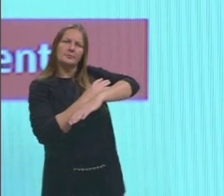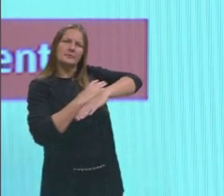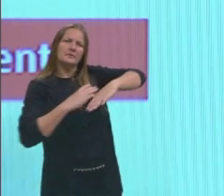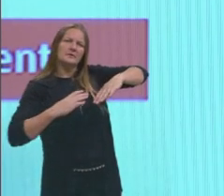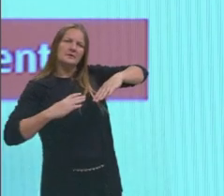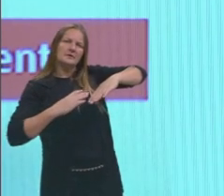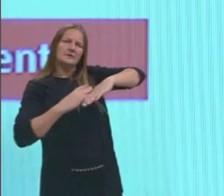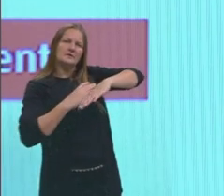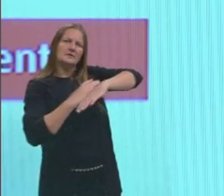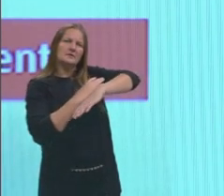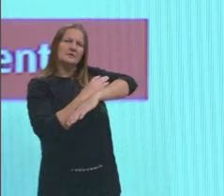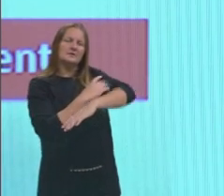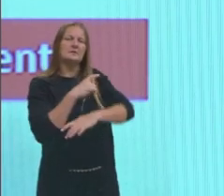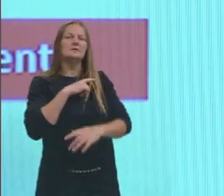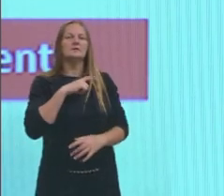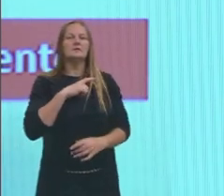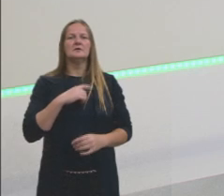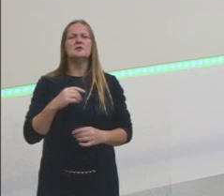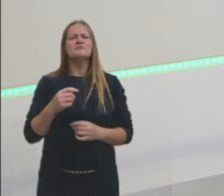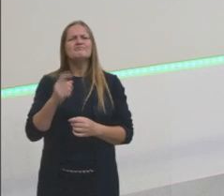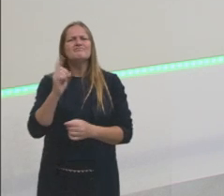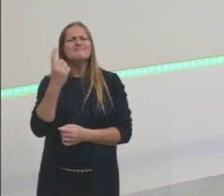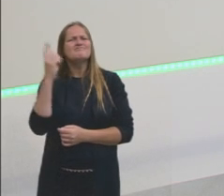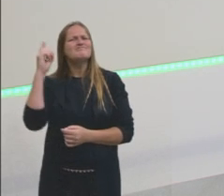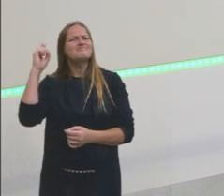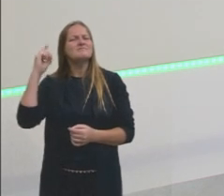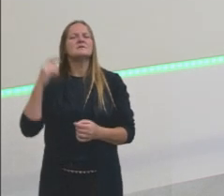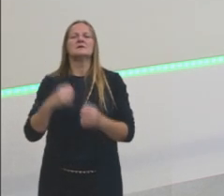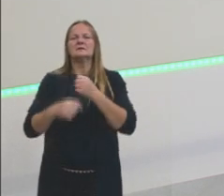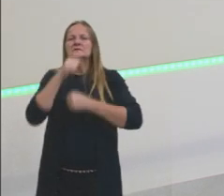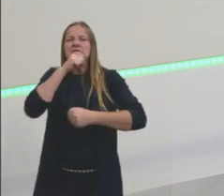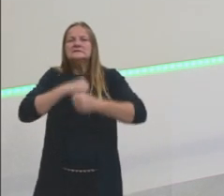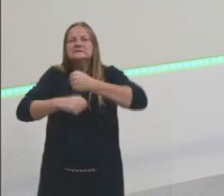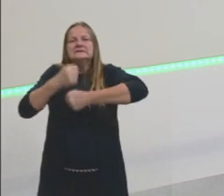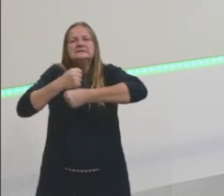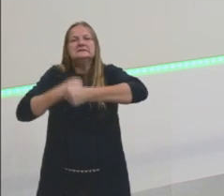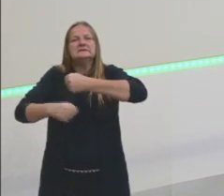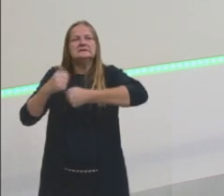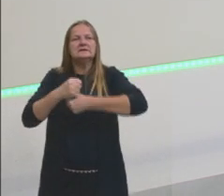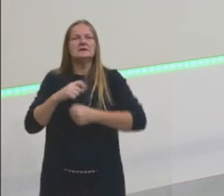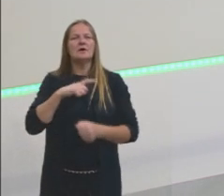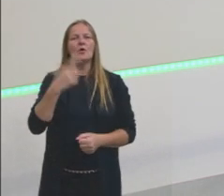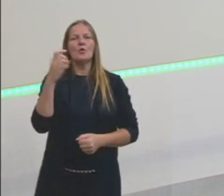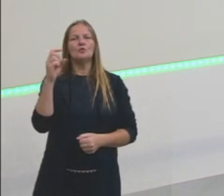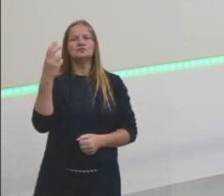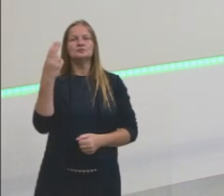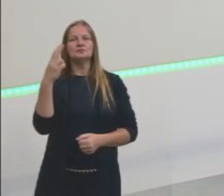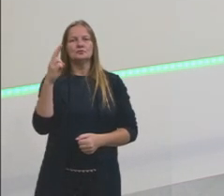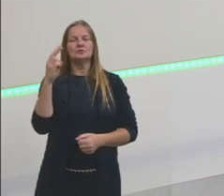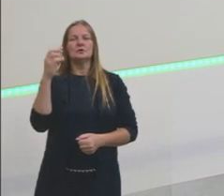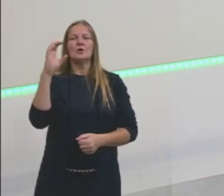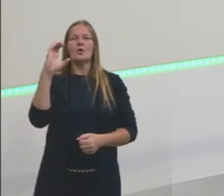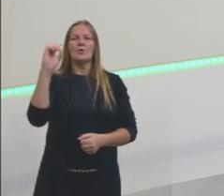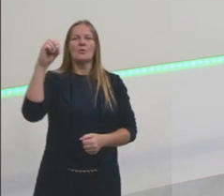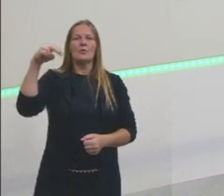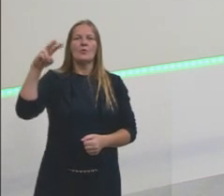é anos biológicos né a gente tá falando em milhares de anos tá agora exata EA convergente certo então essas placas elas